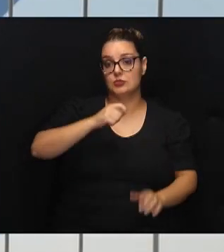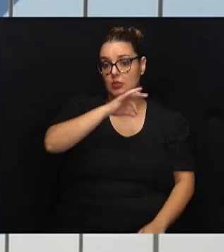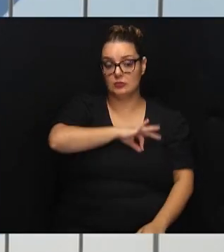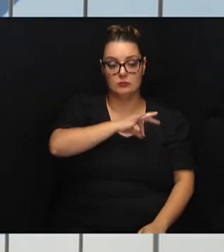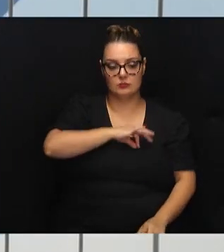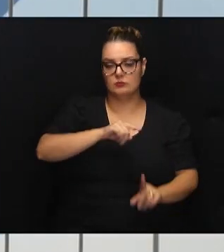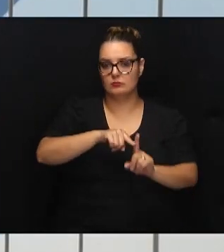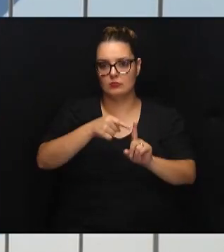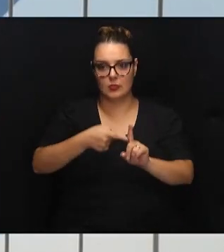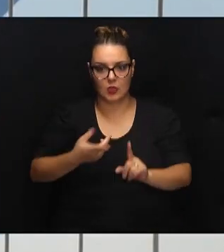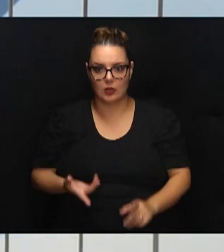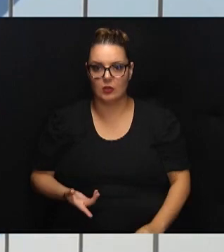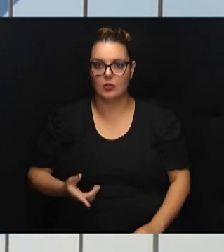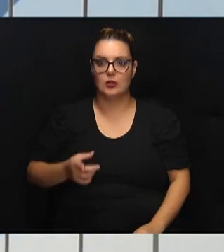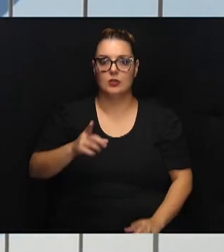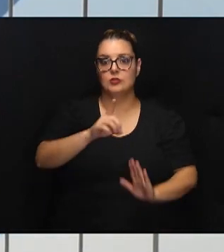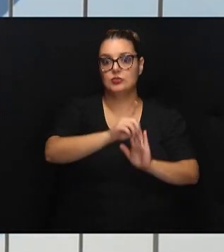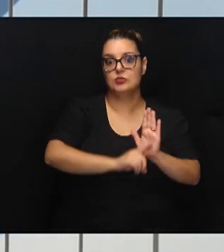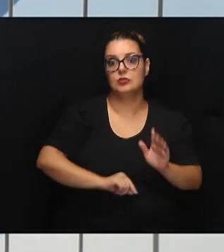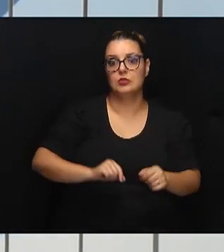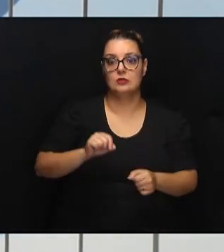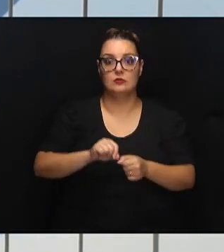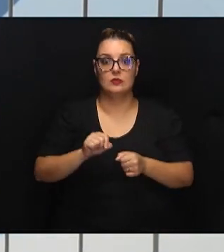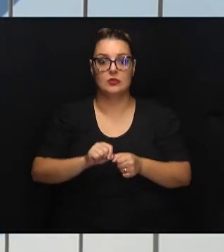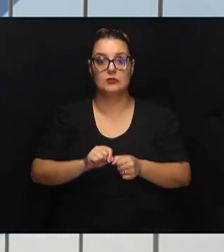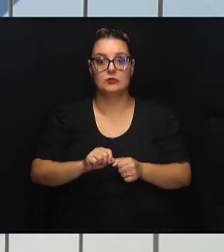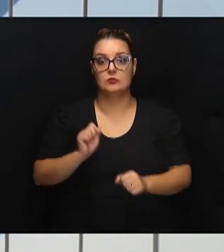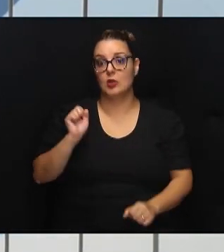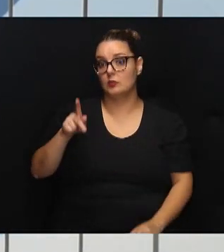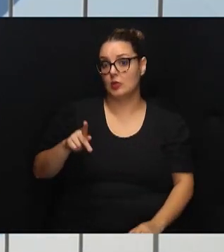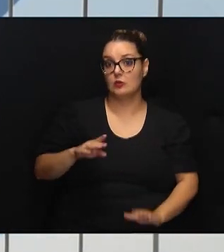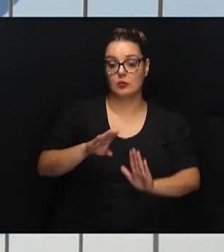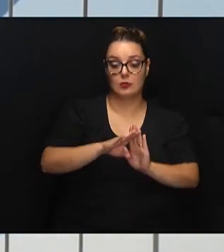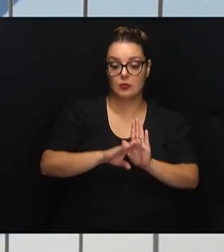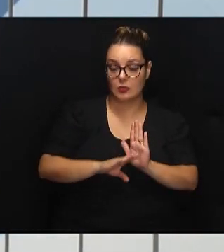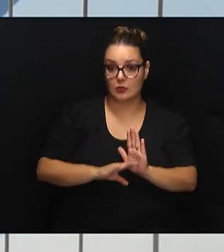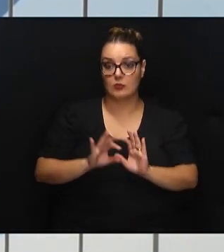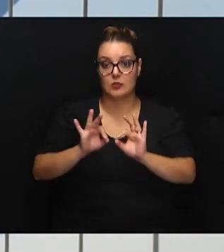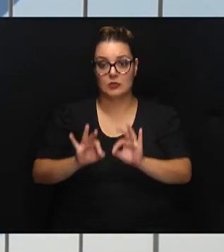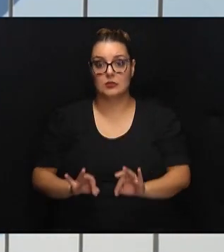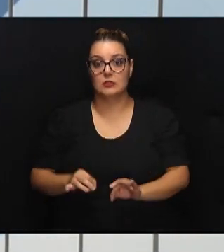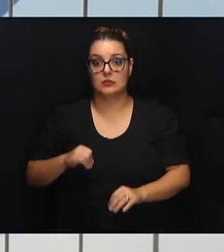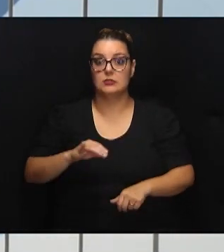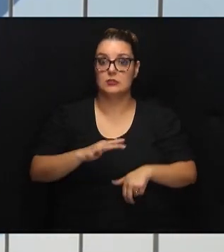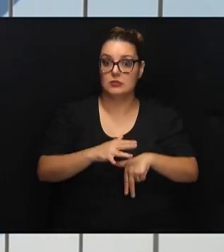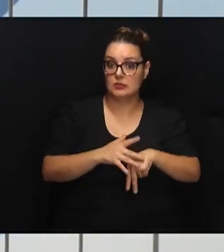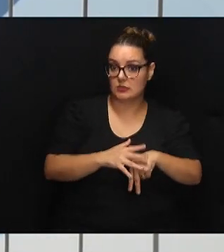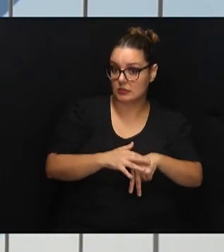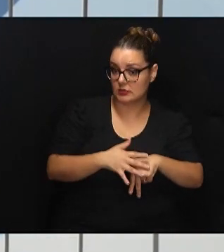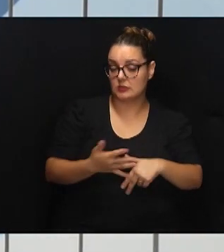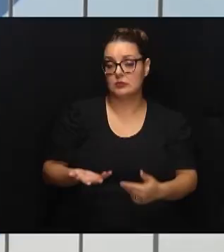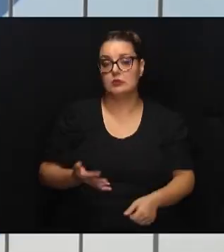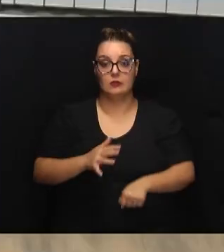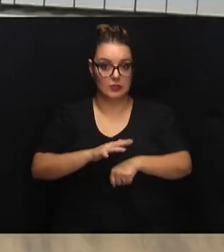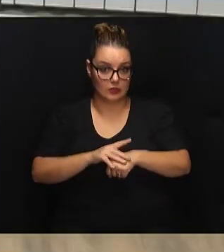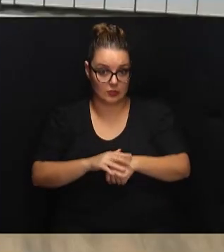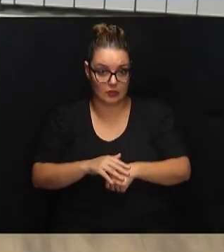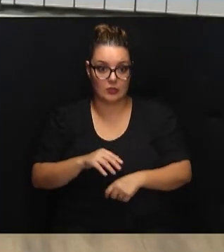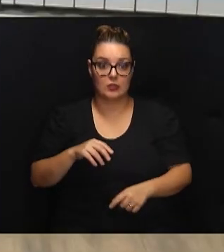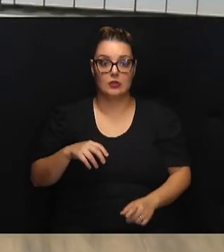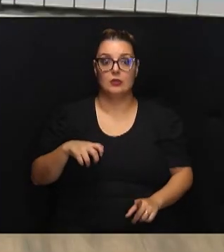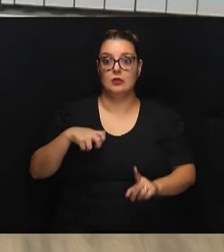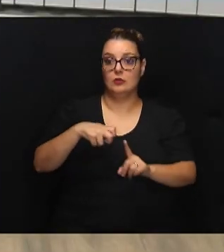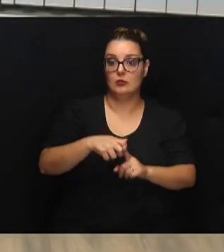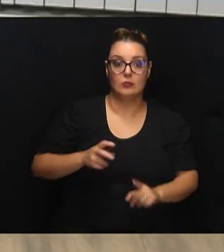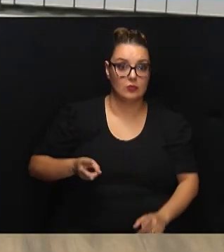tem direito a fazer uma aposentadoria programada, se ele fica doente, ele tem um auxílio acidente